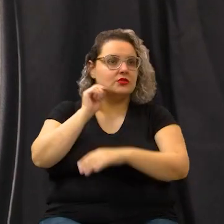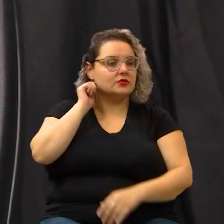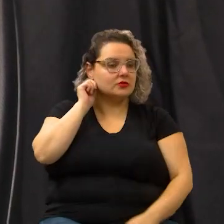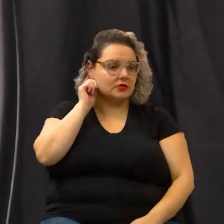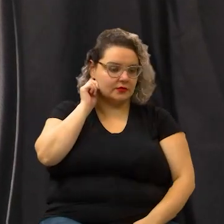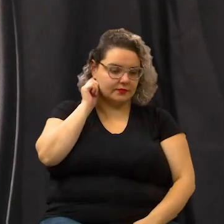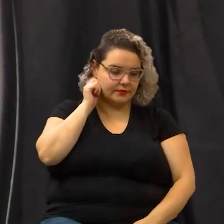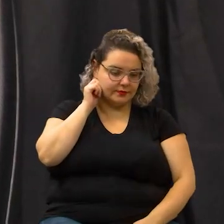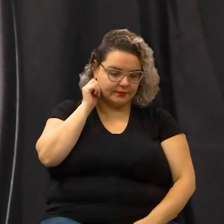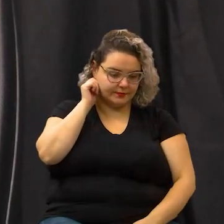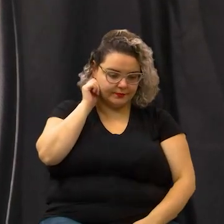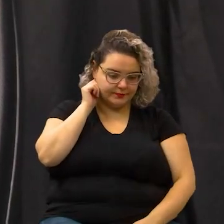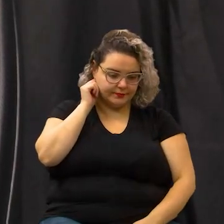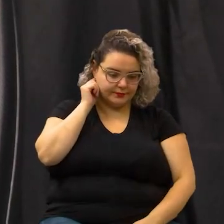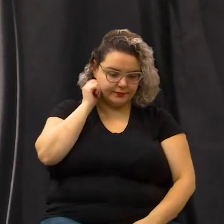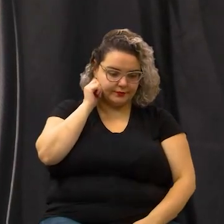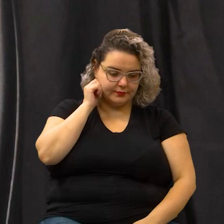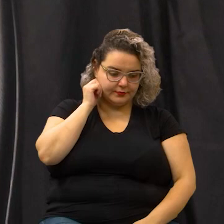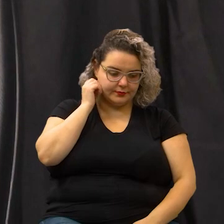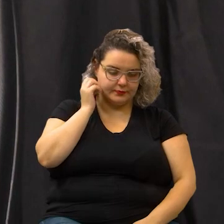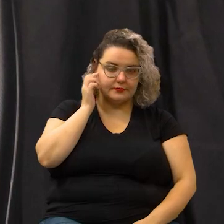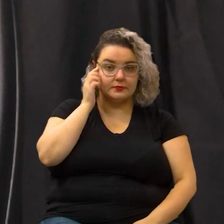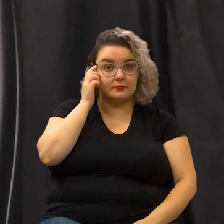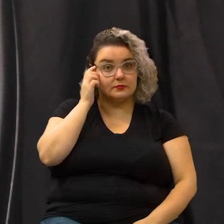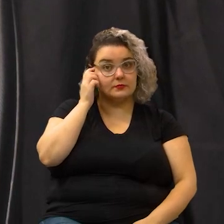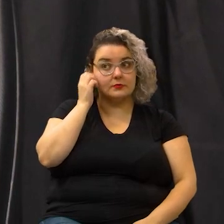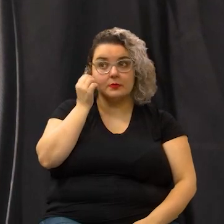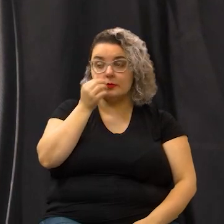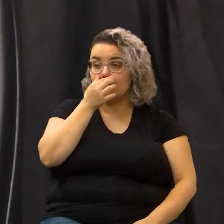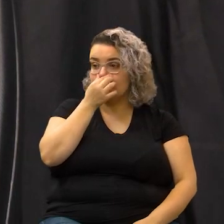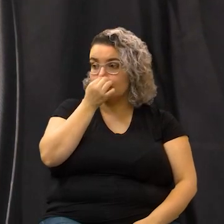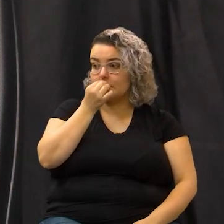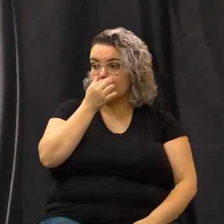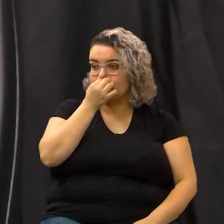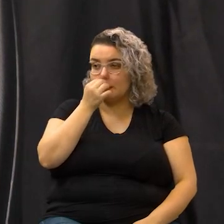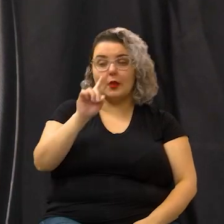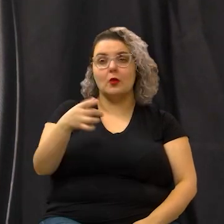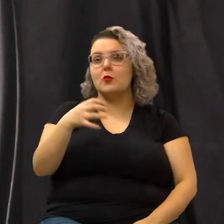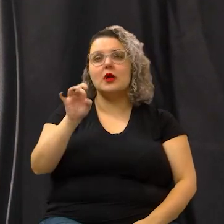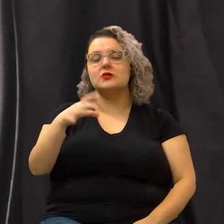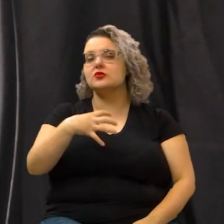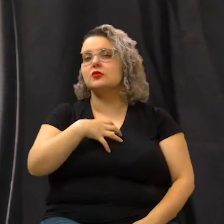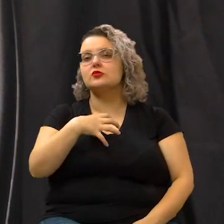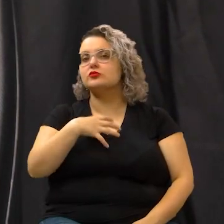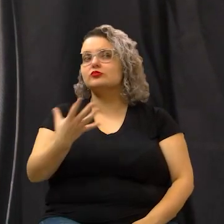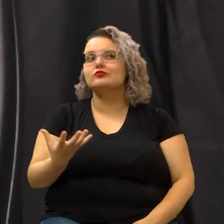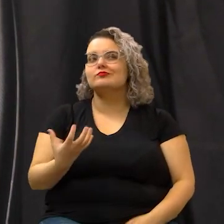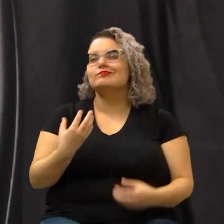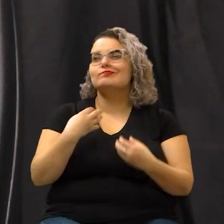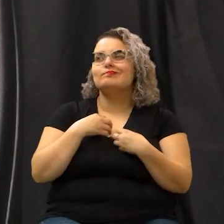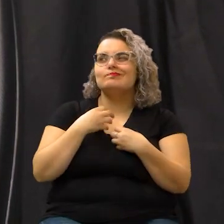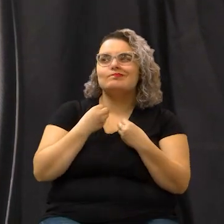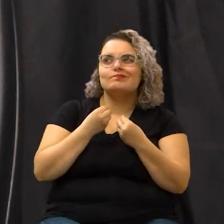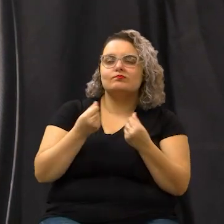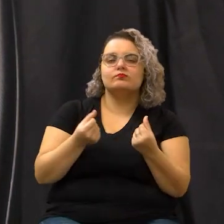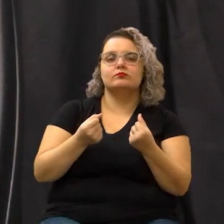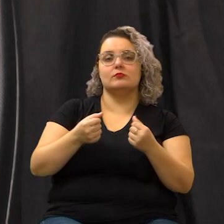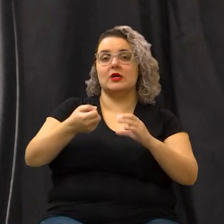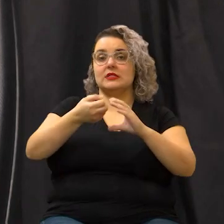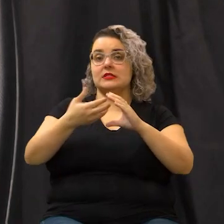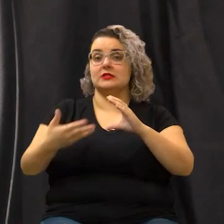comunidade e ajudar. não é só uma sensação, mas